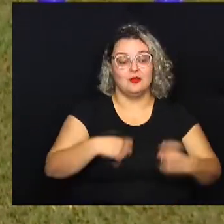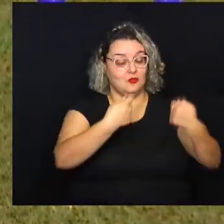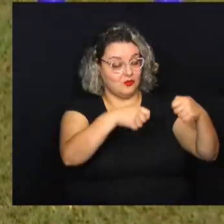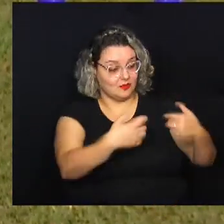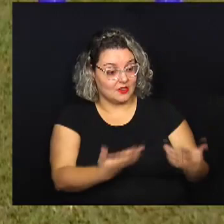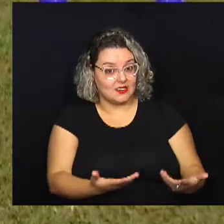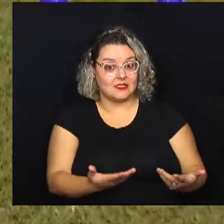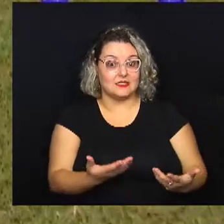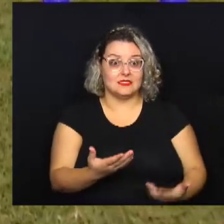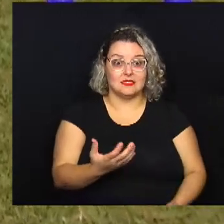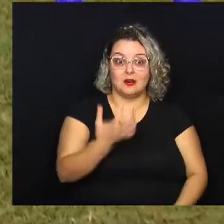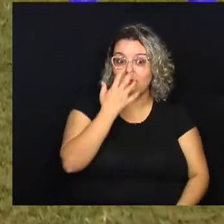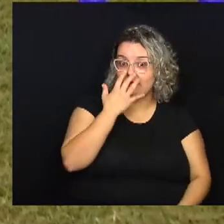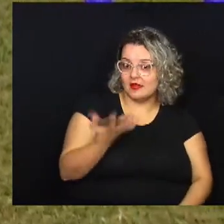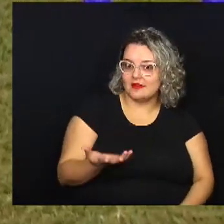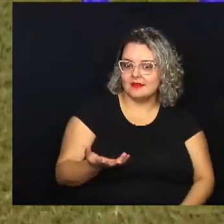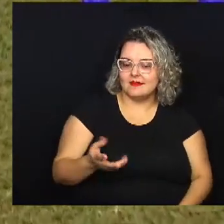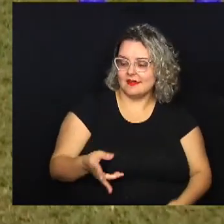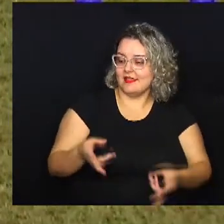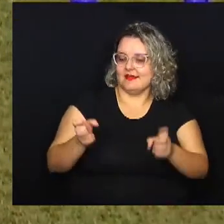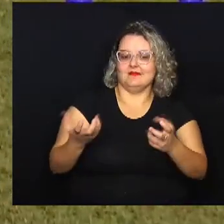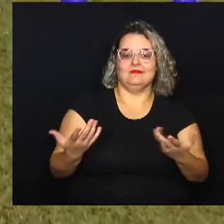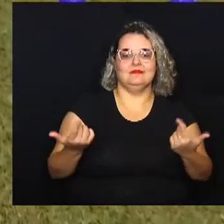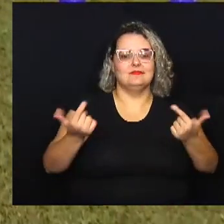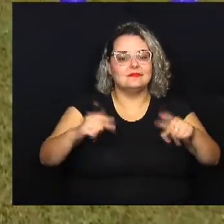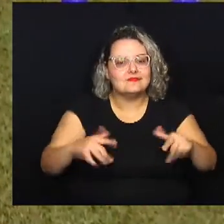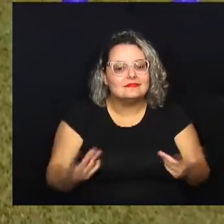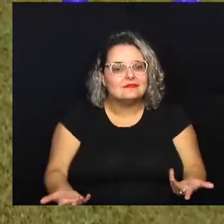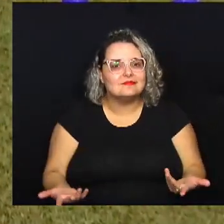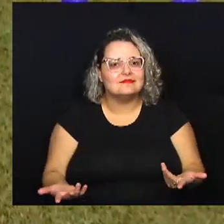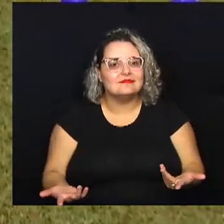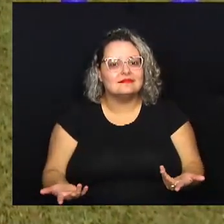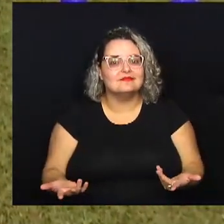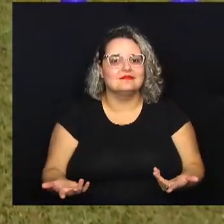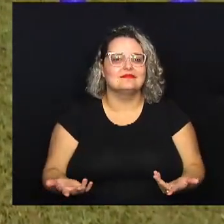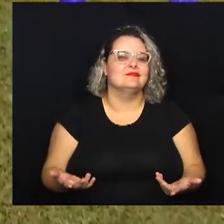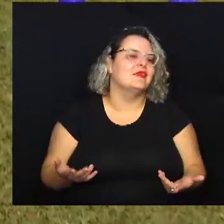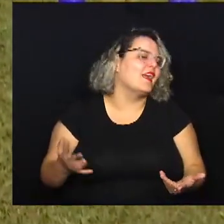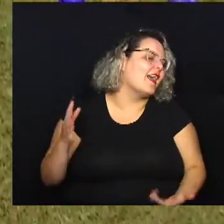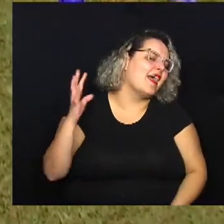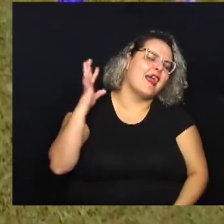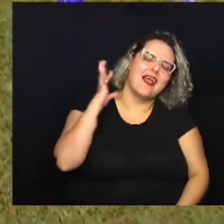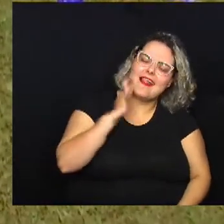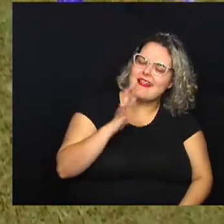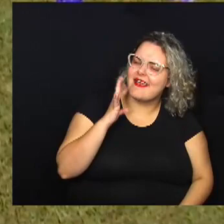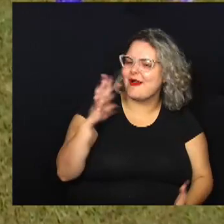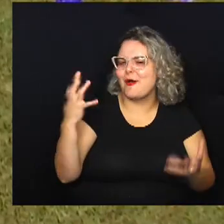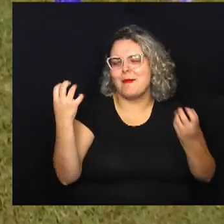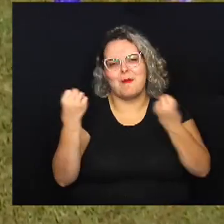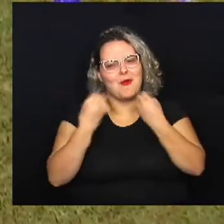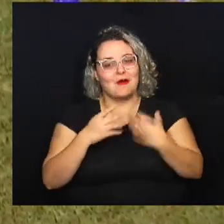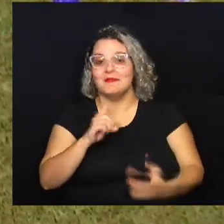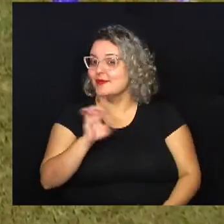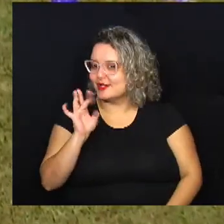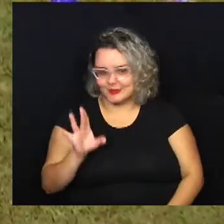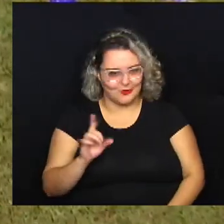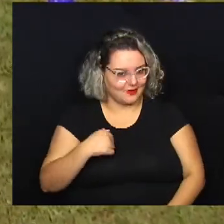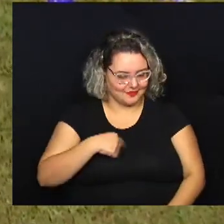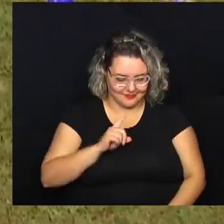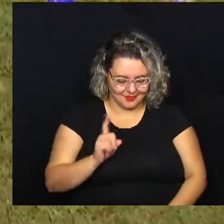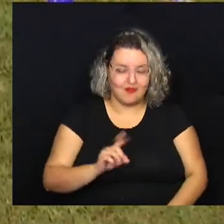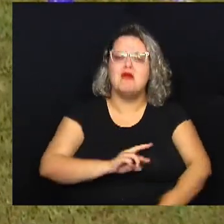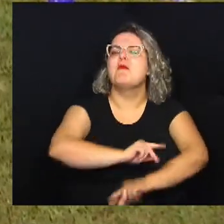para ele. E de repente a gente teve esse espaço. Né? É muito bom e olha, não só sou eu não, tá?